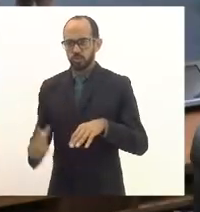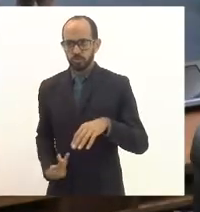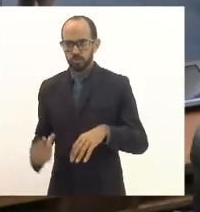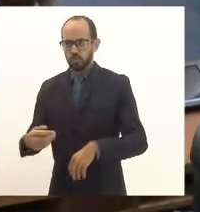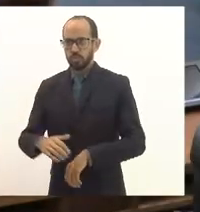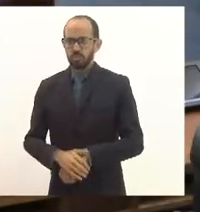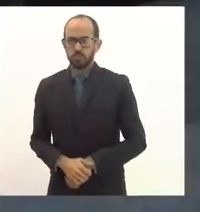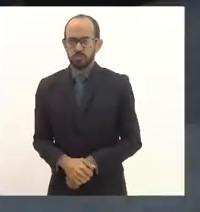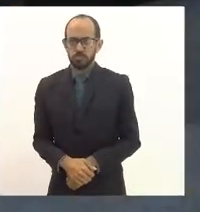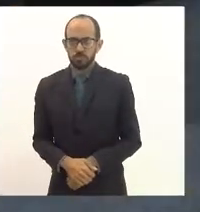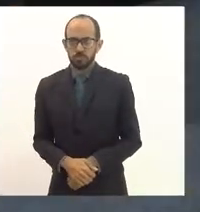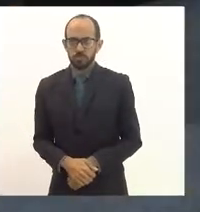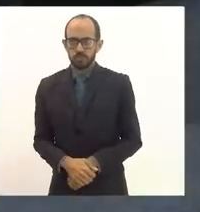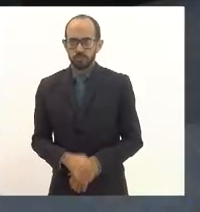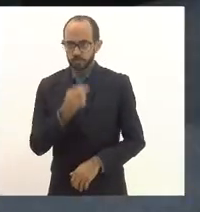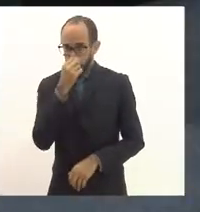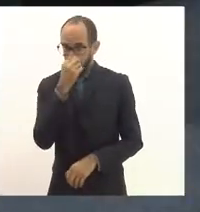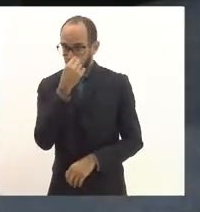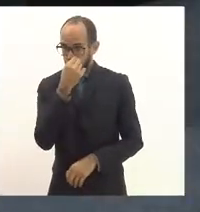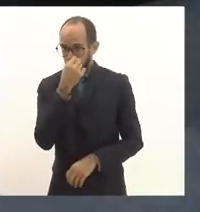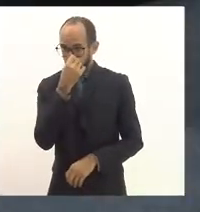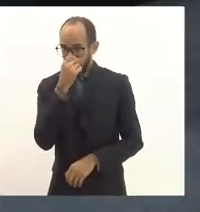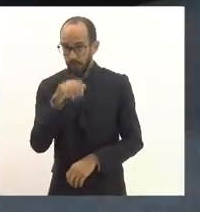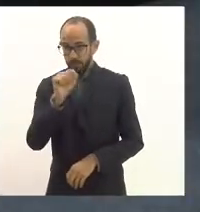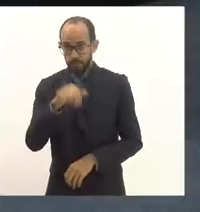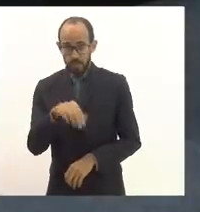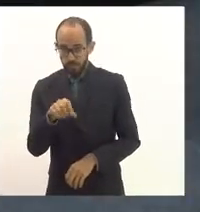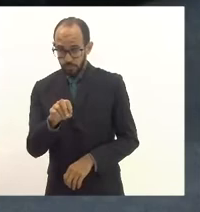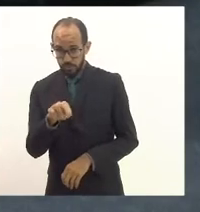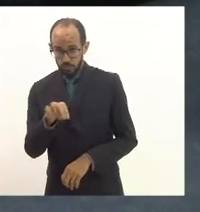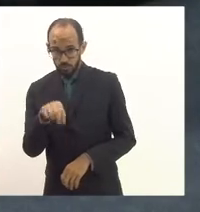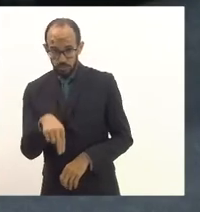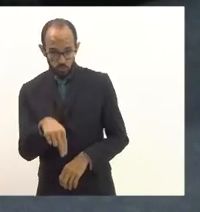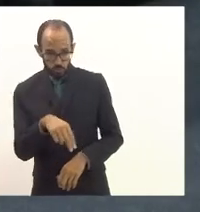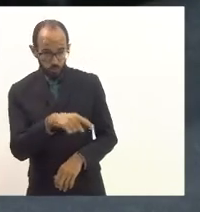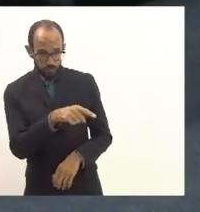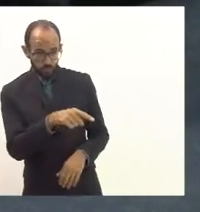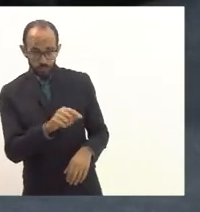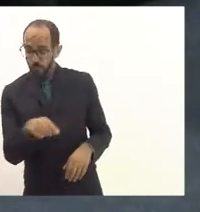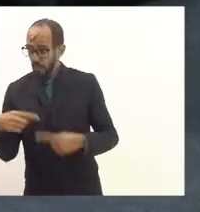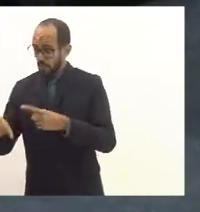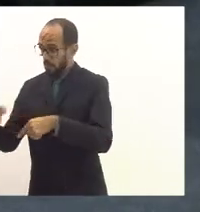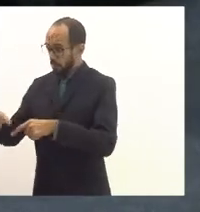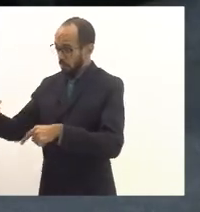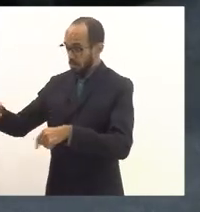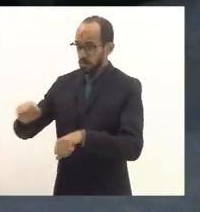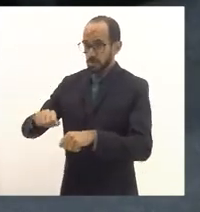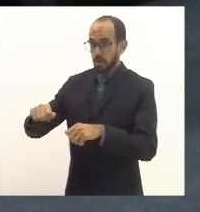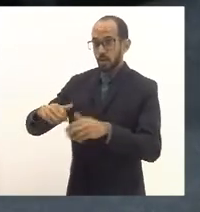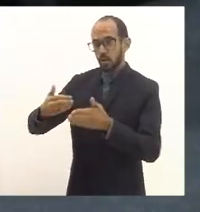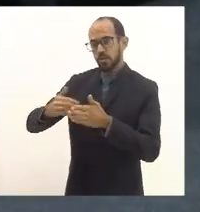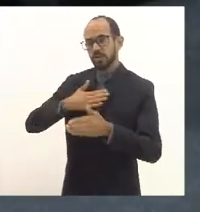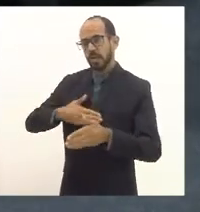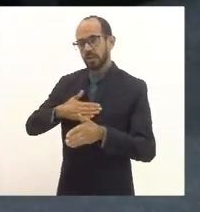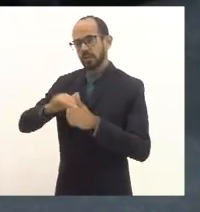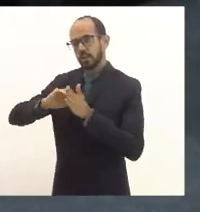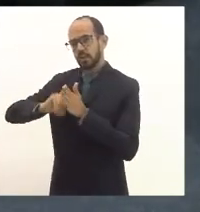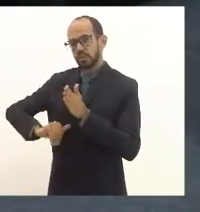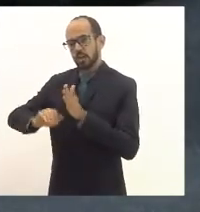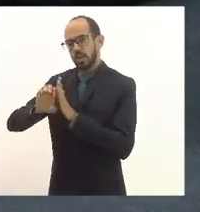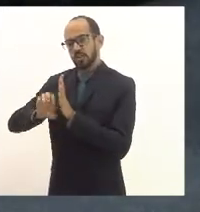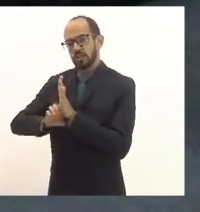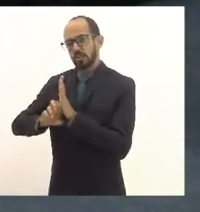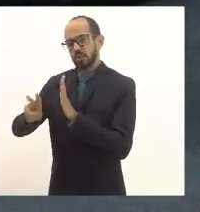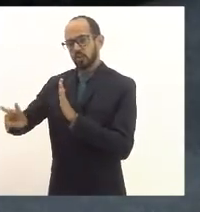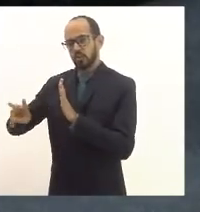Senhor presidente, boa tarde. Após entendimento sobre o projeto, eu gostaria de retirar as duas emendas que eu